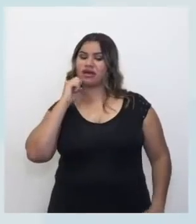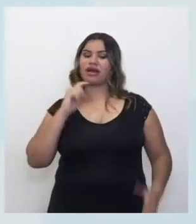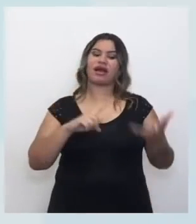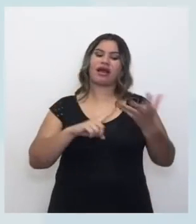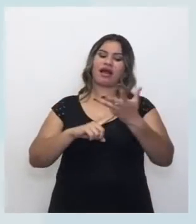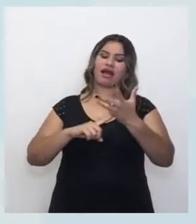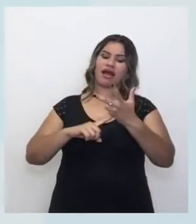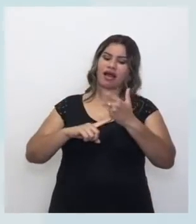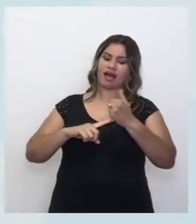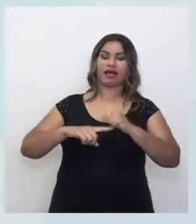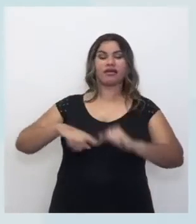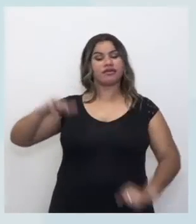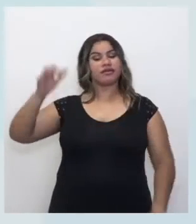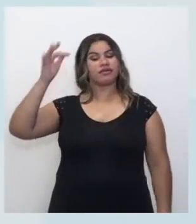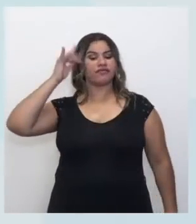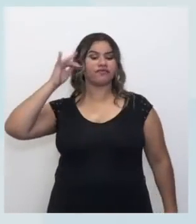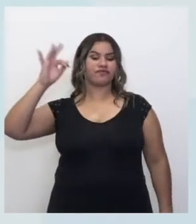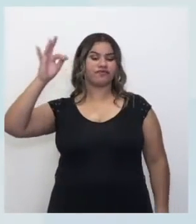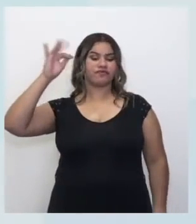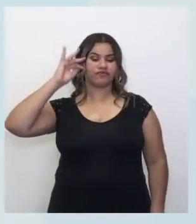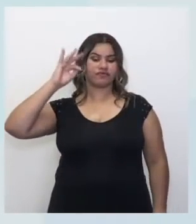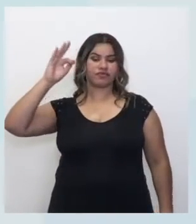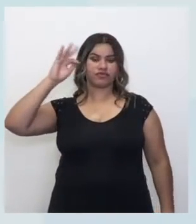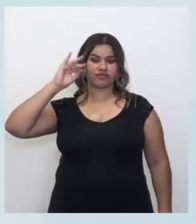ciência, arte,